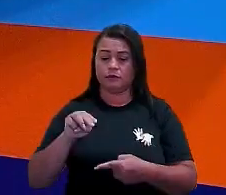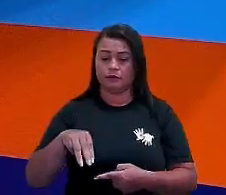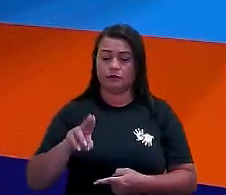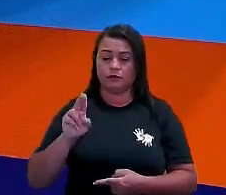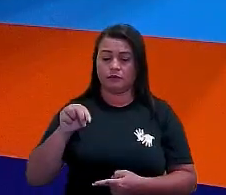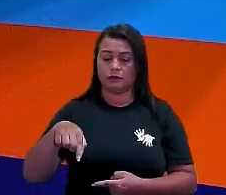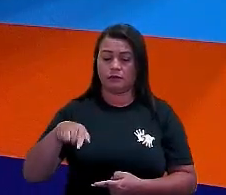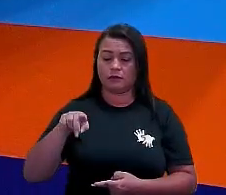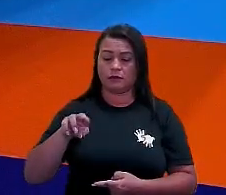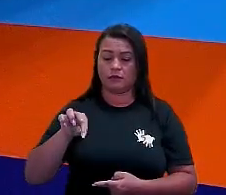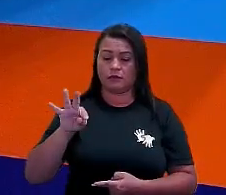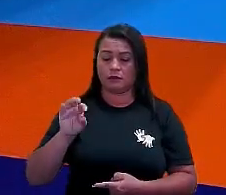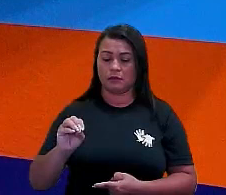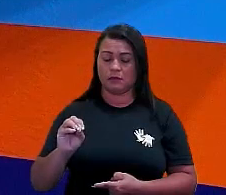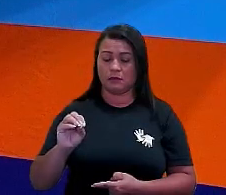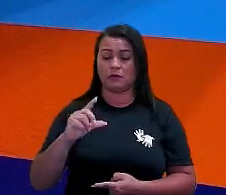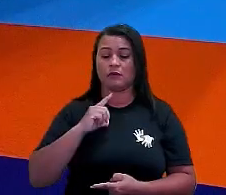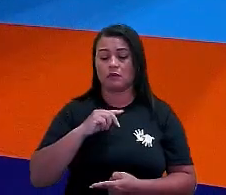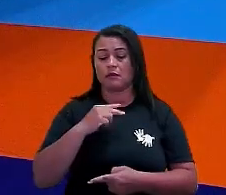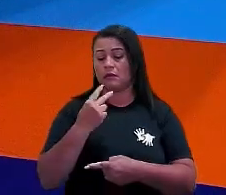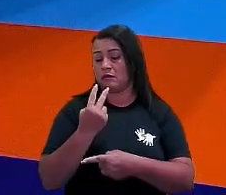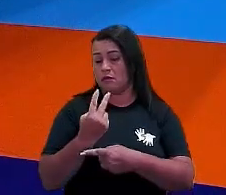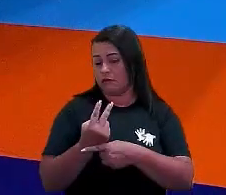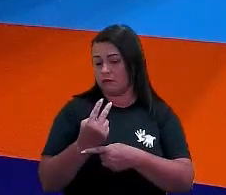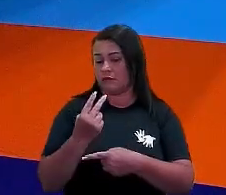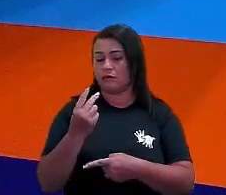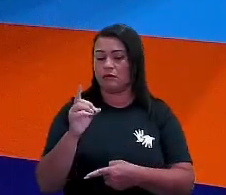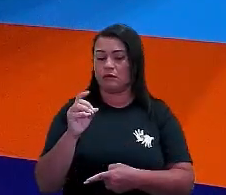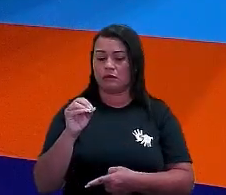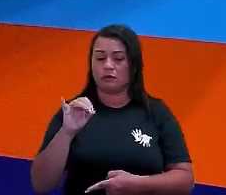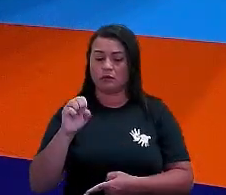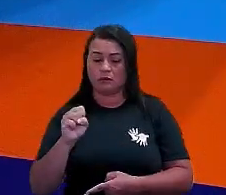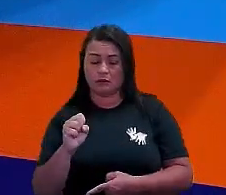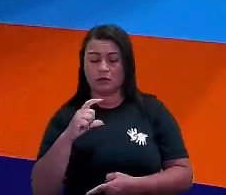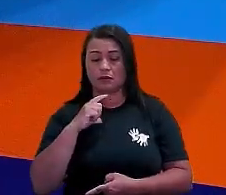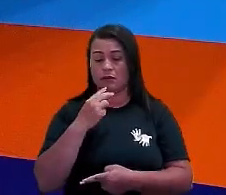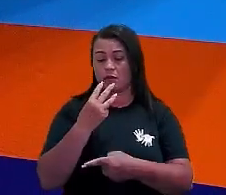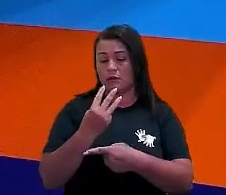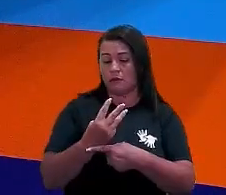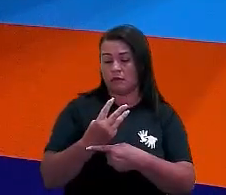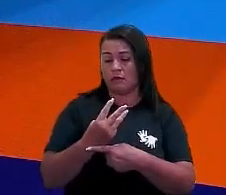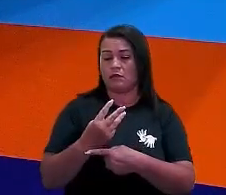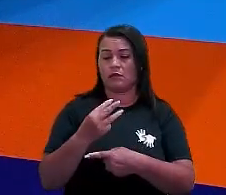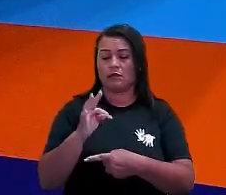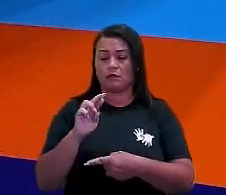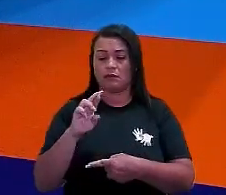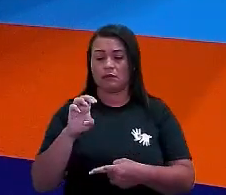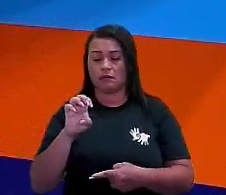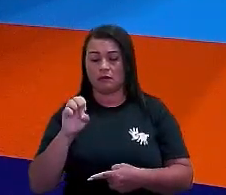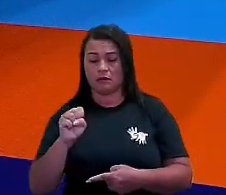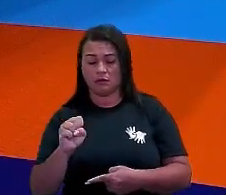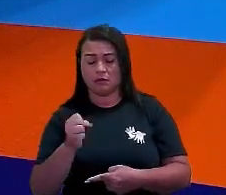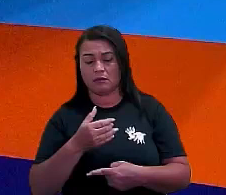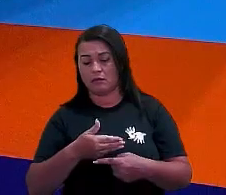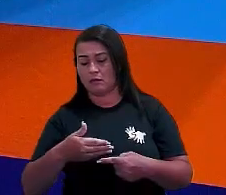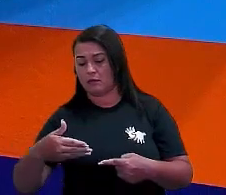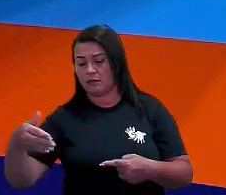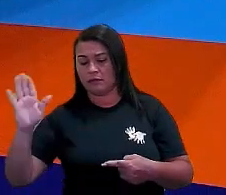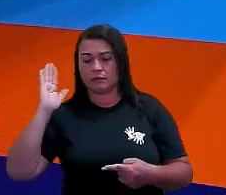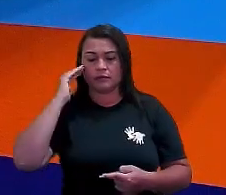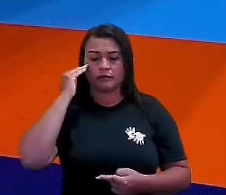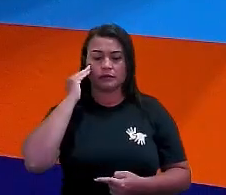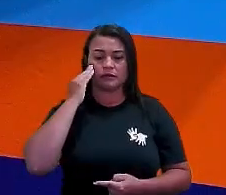1/5. Se tivesse um 2, 2/5. Se tivesse um 3, 3/5. E assim